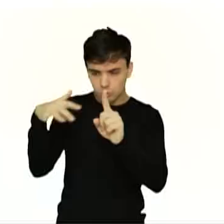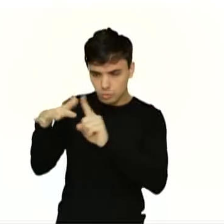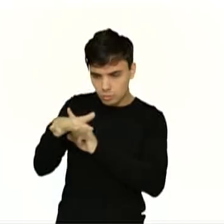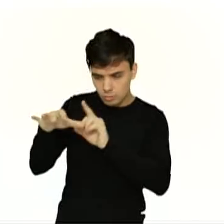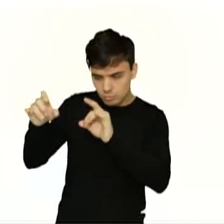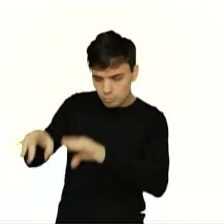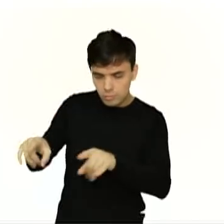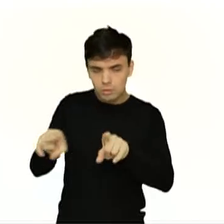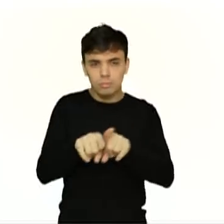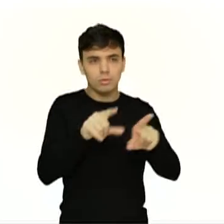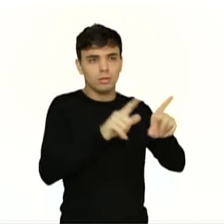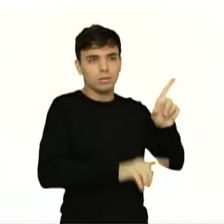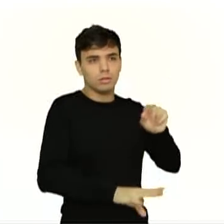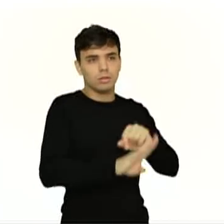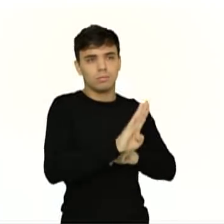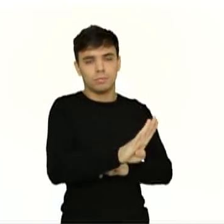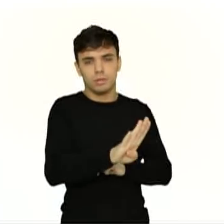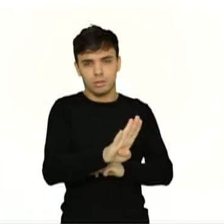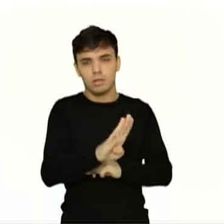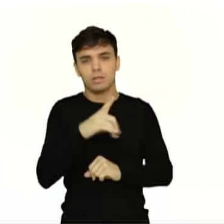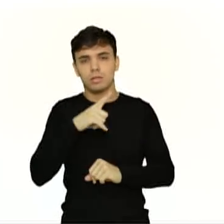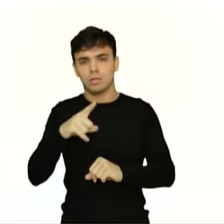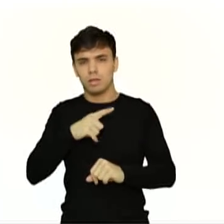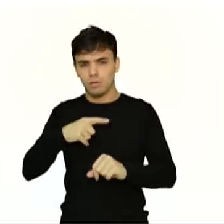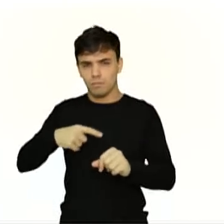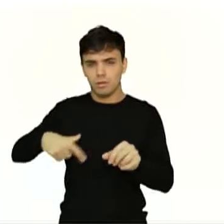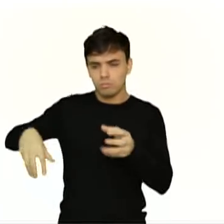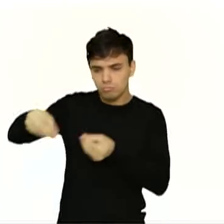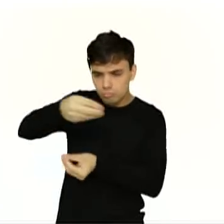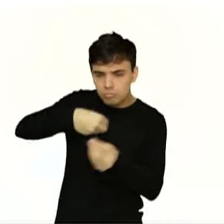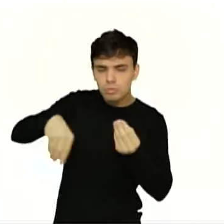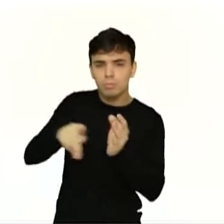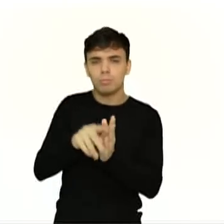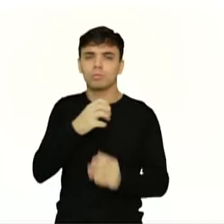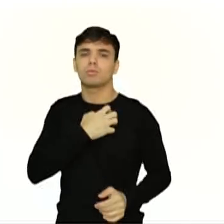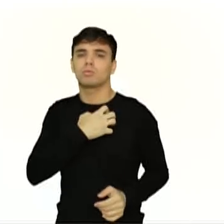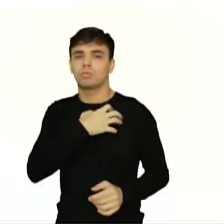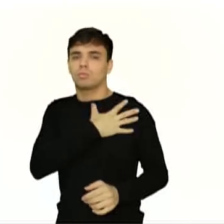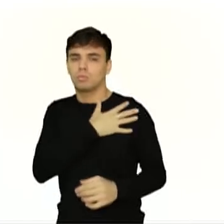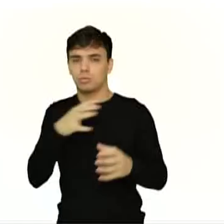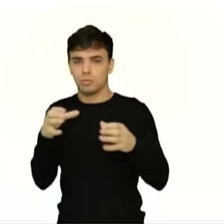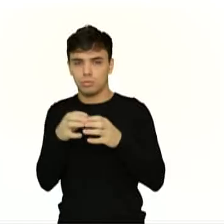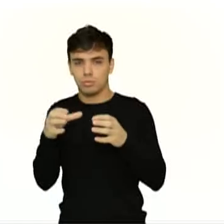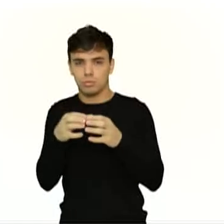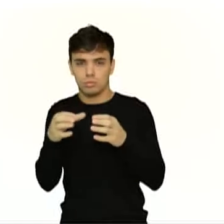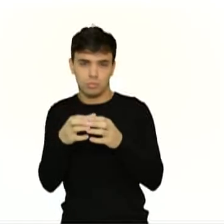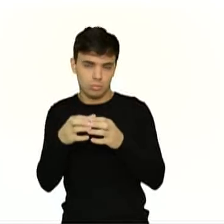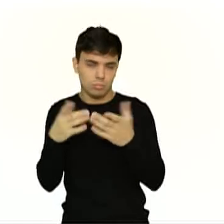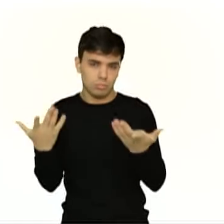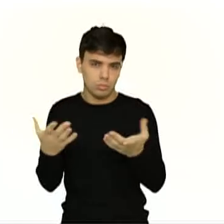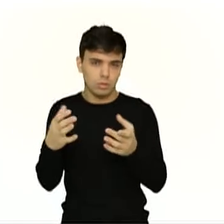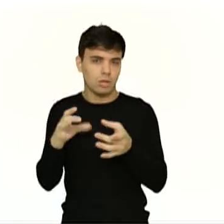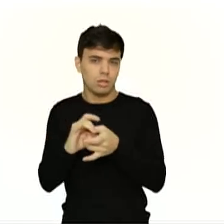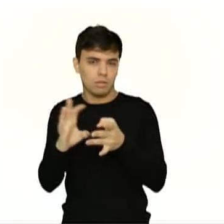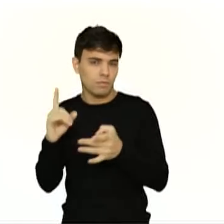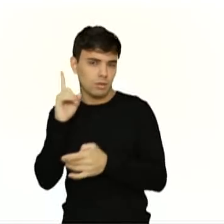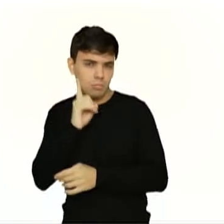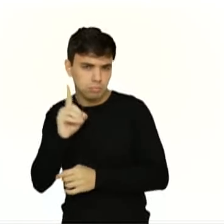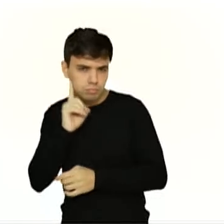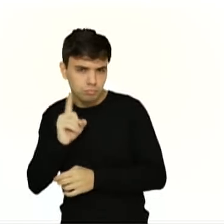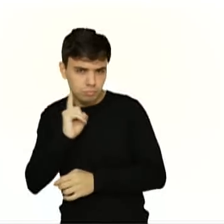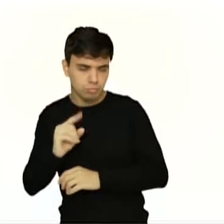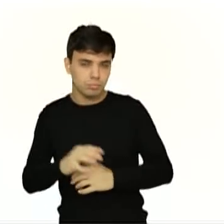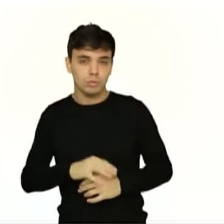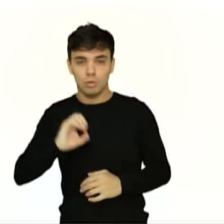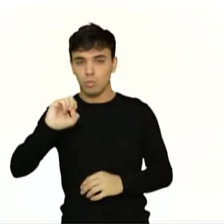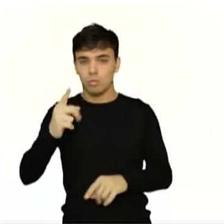B. envolveu predominantemente grupos militares influenciados pela Revolução Norte-Americana, a independência dos Estados Unidos, ou